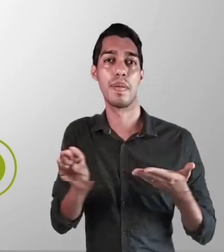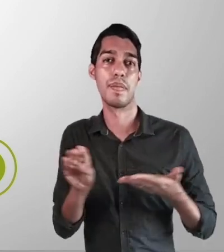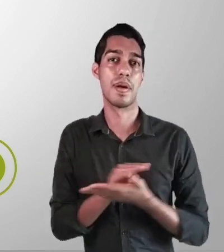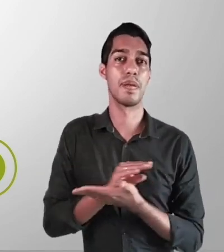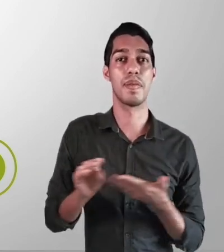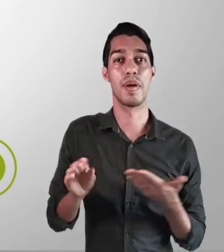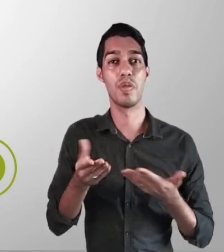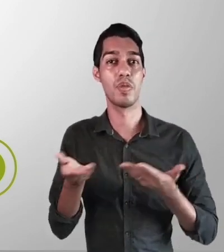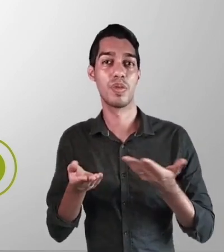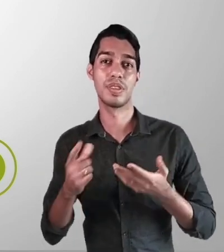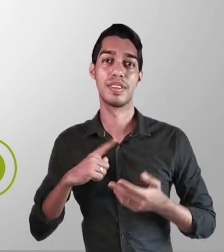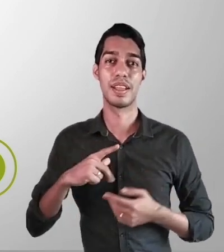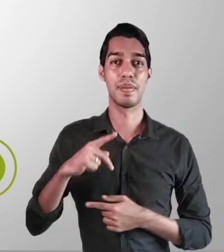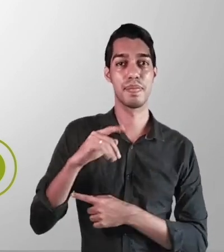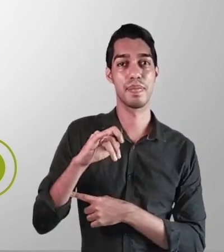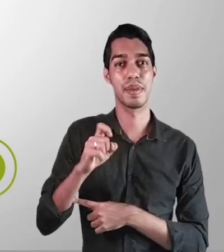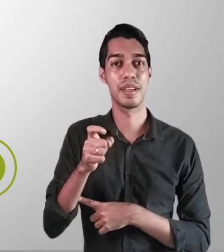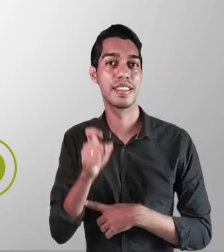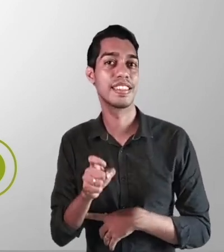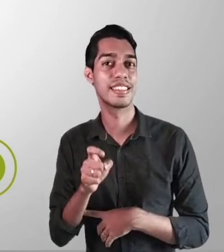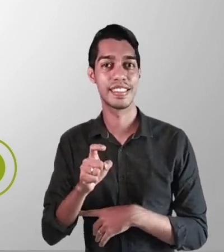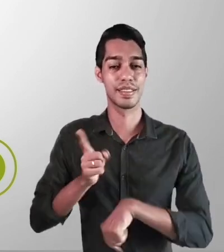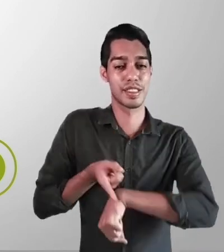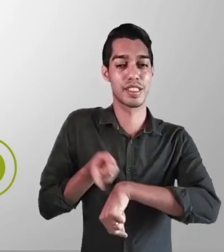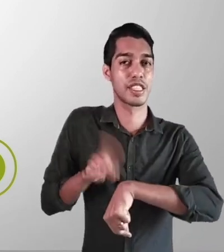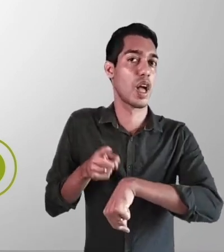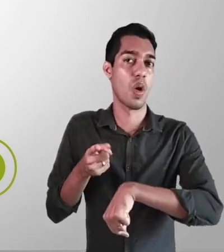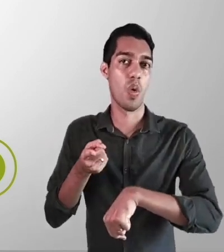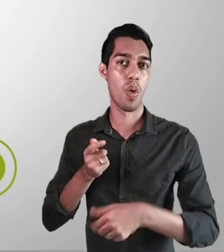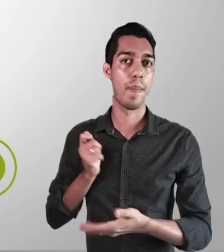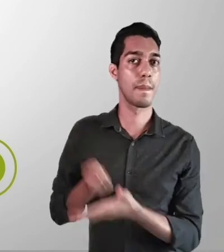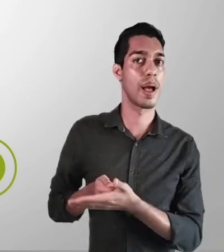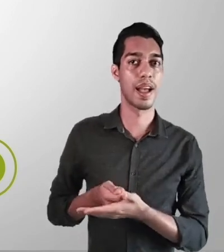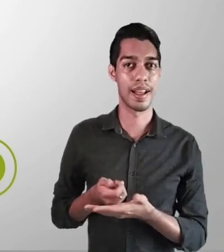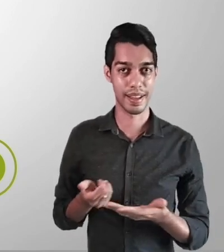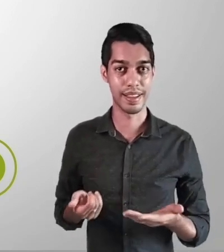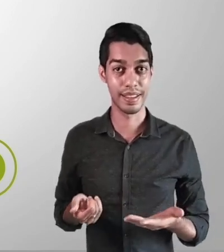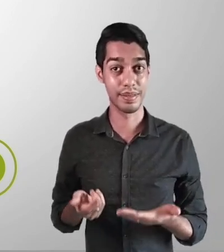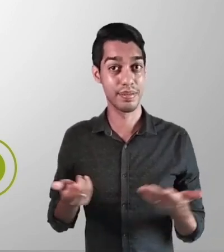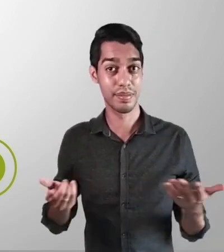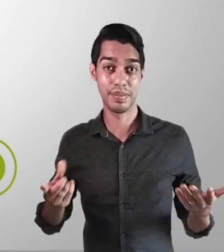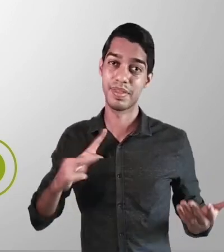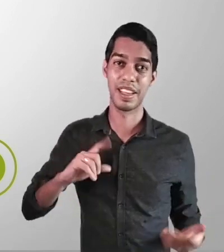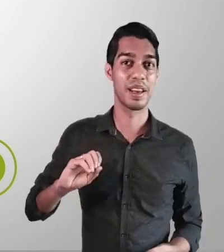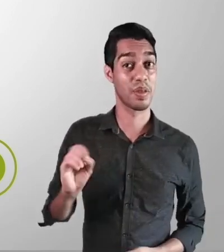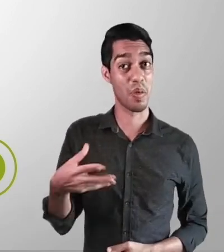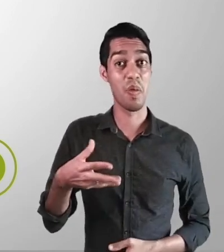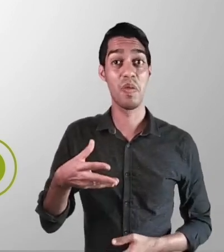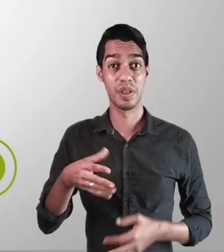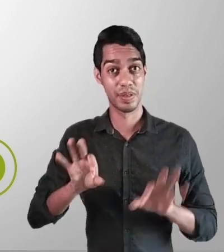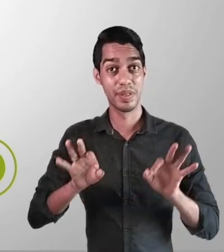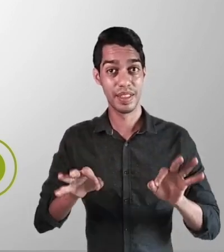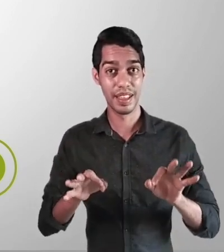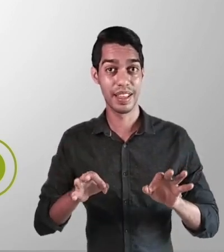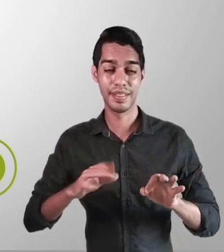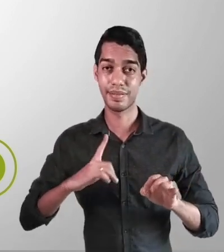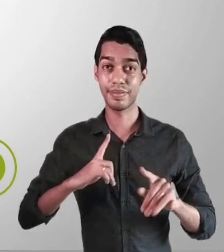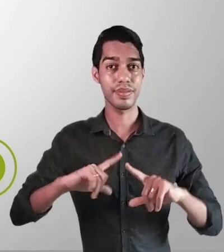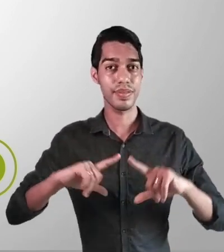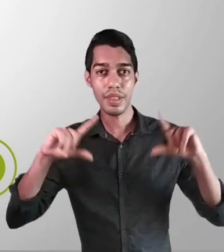pagamento instantâneo com Pix, que é uma coisa realmente que é muito inovadora, que